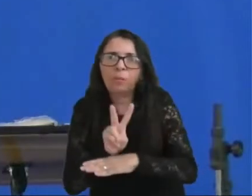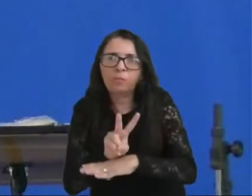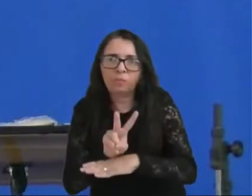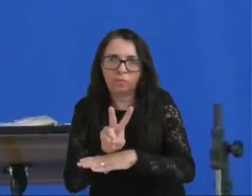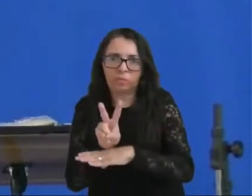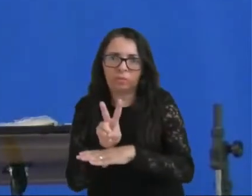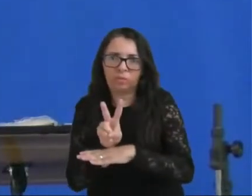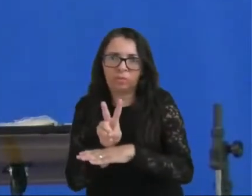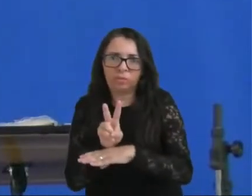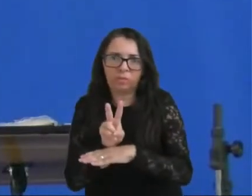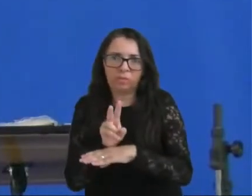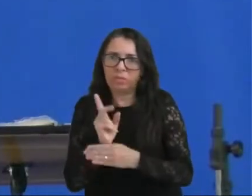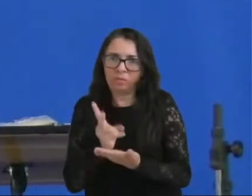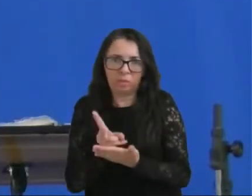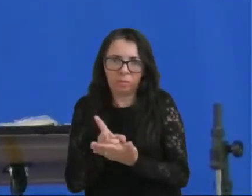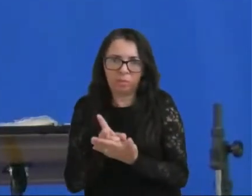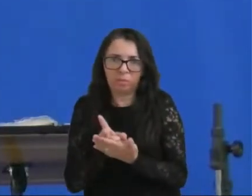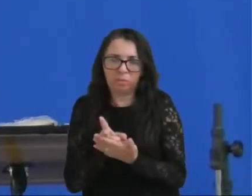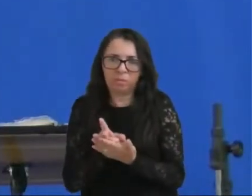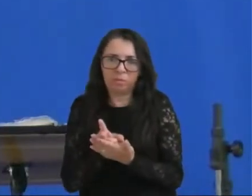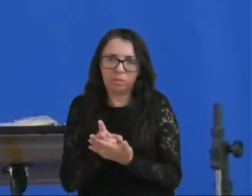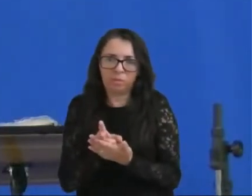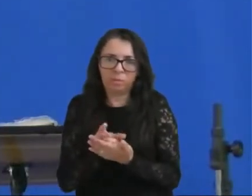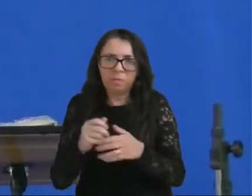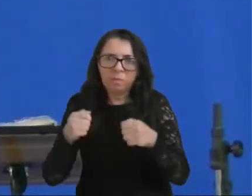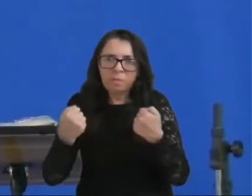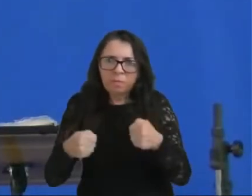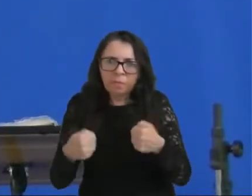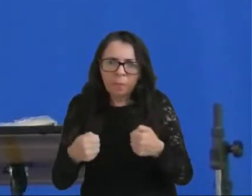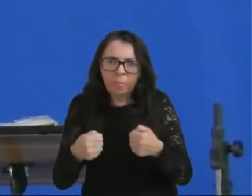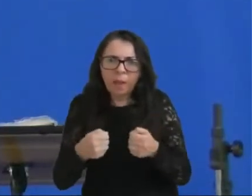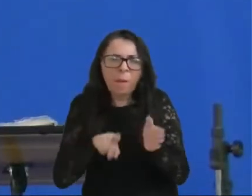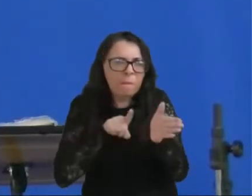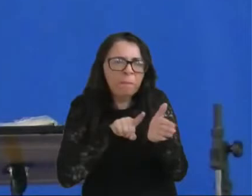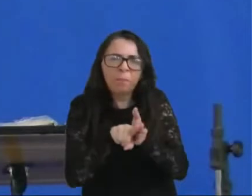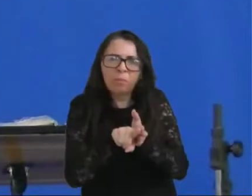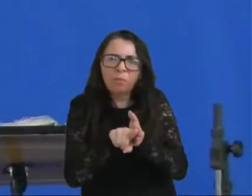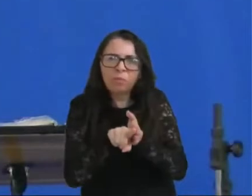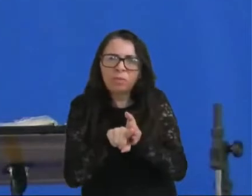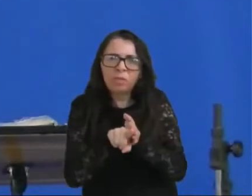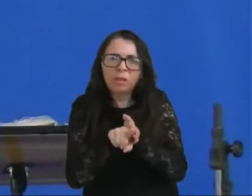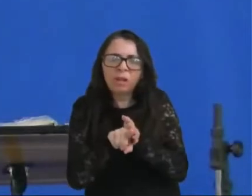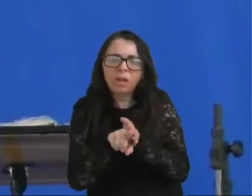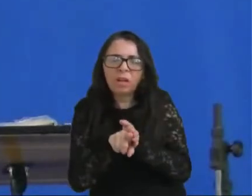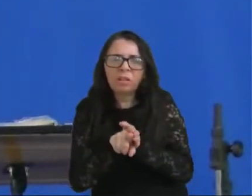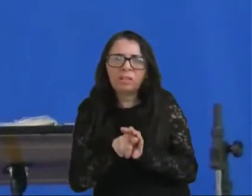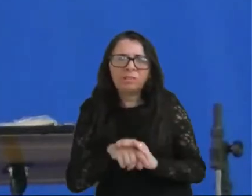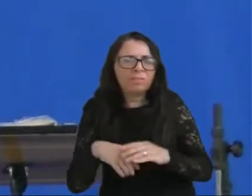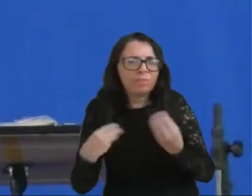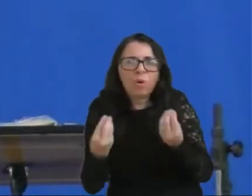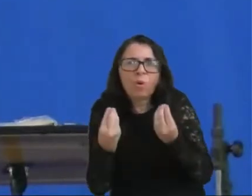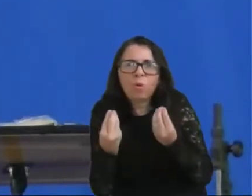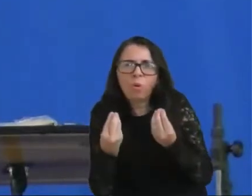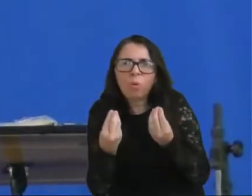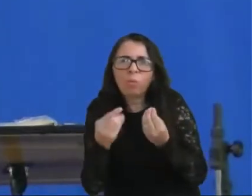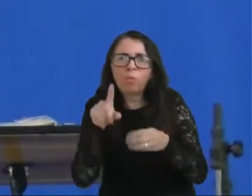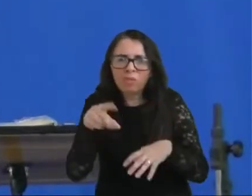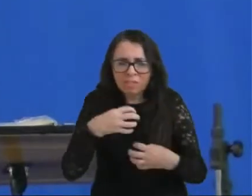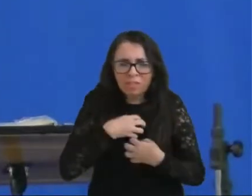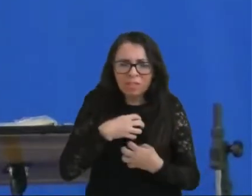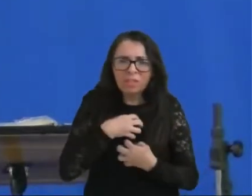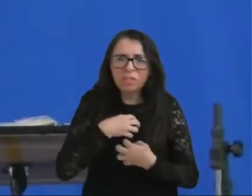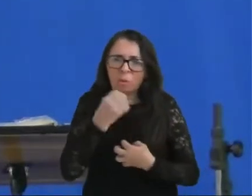ortodoxia, o intenso trabalho e as perseguições levam a igreja de Éfeso a